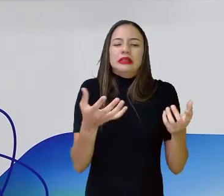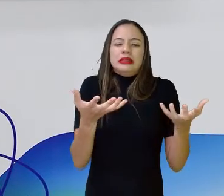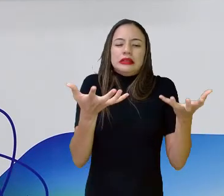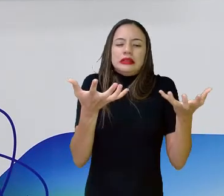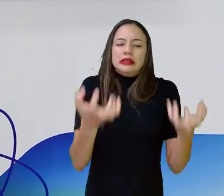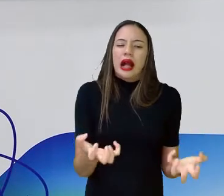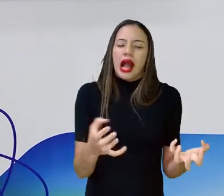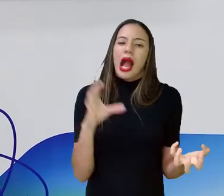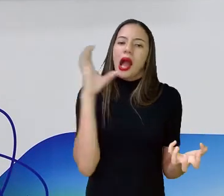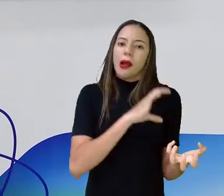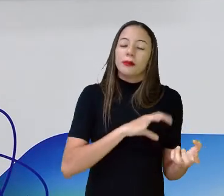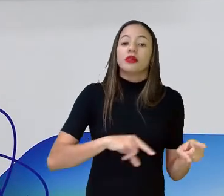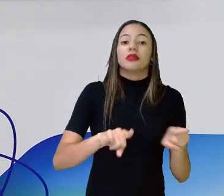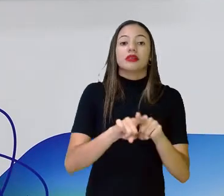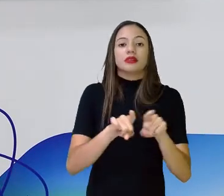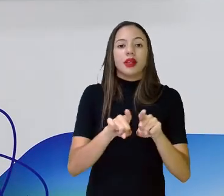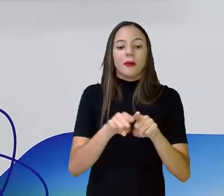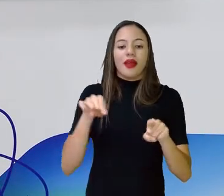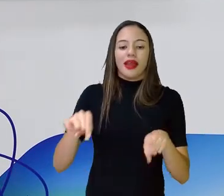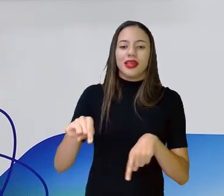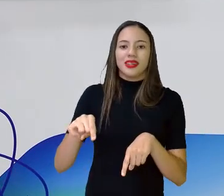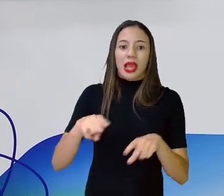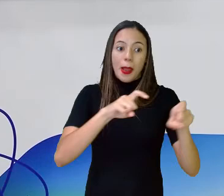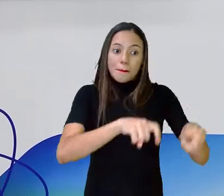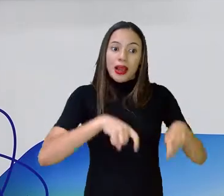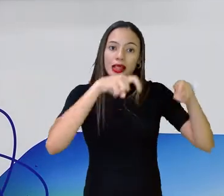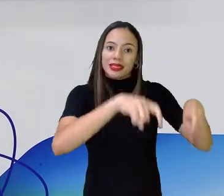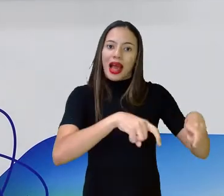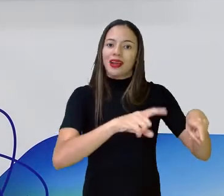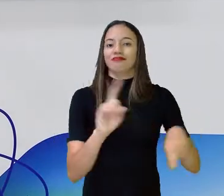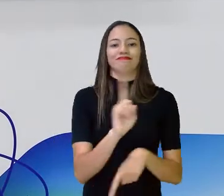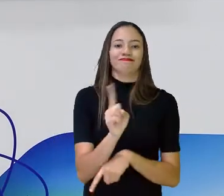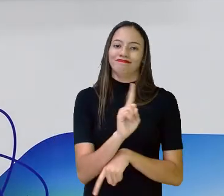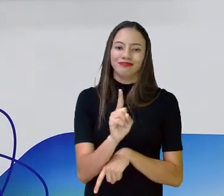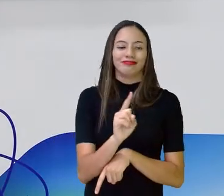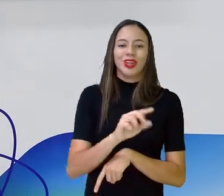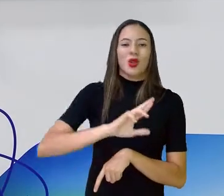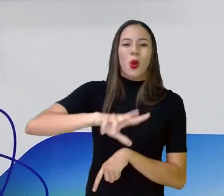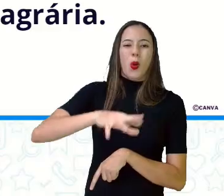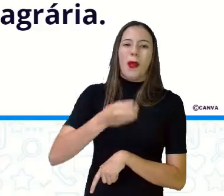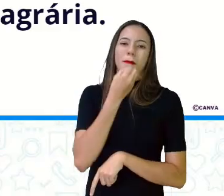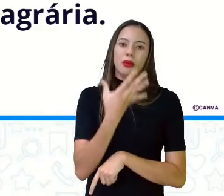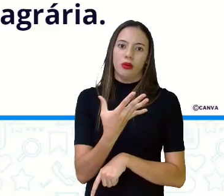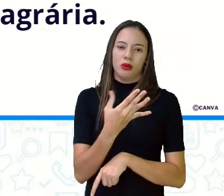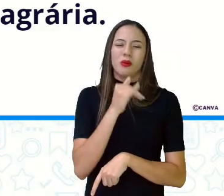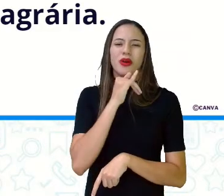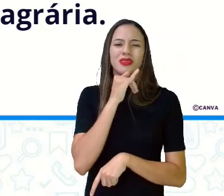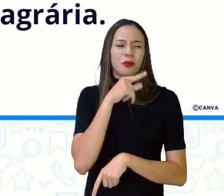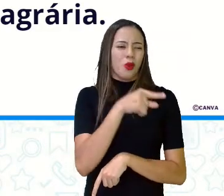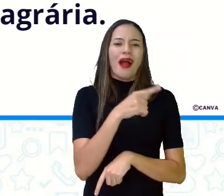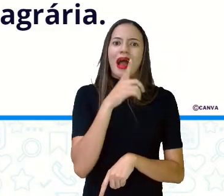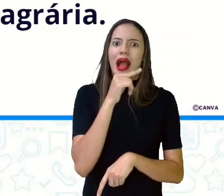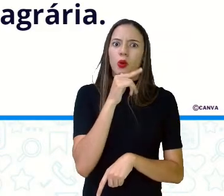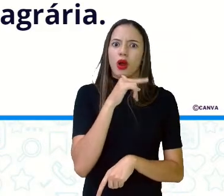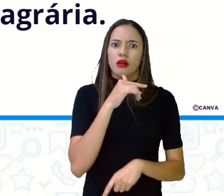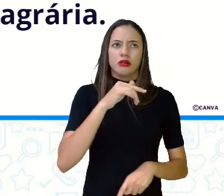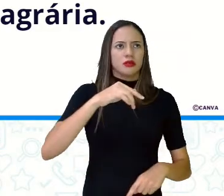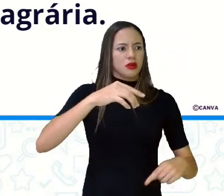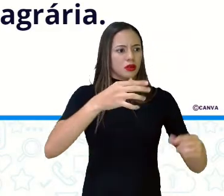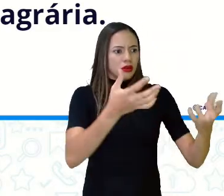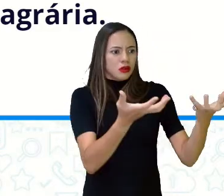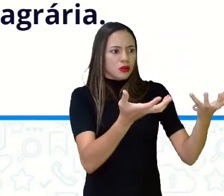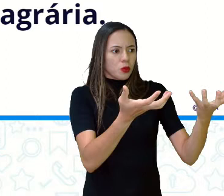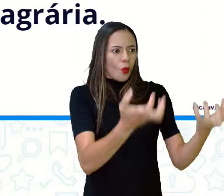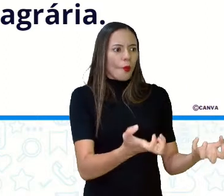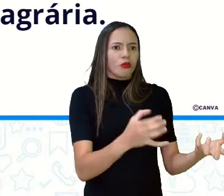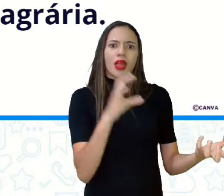para a prática agrária. Ou seja, se ele seca, ele absorve muita água, mas seca rapidamente, vai ser